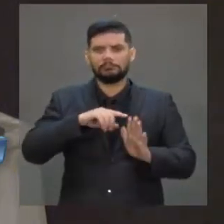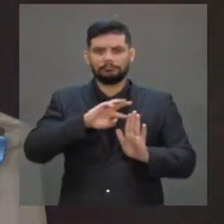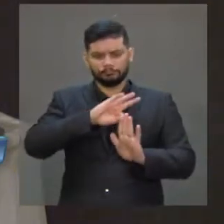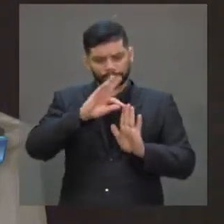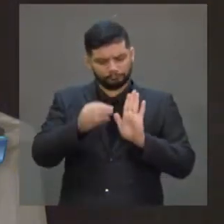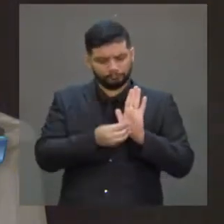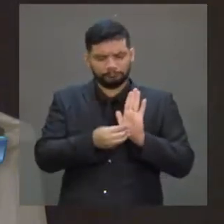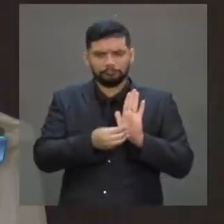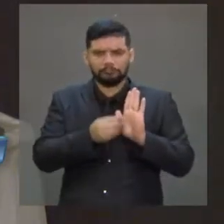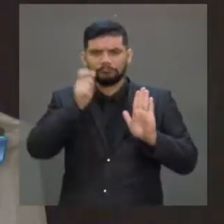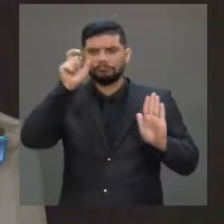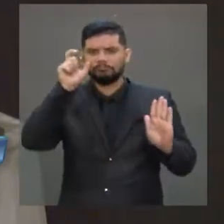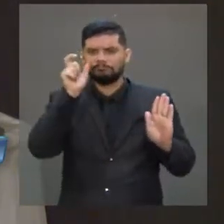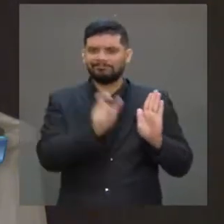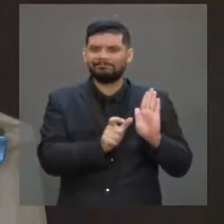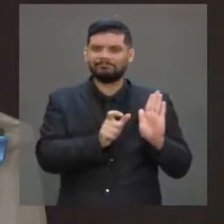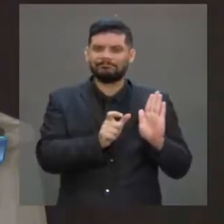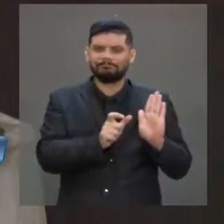o interesse,